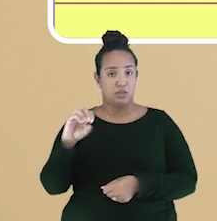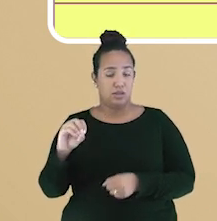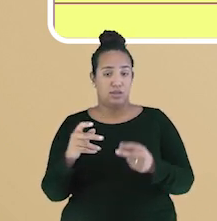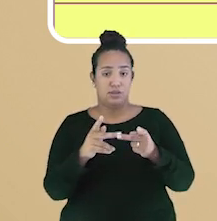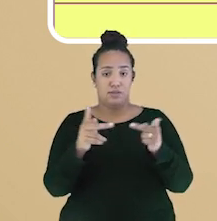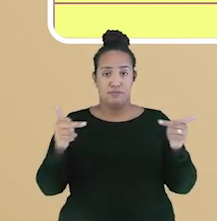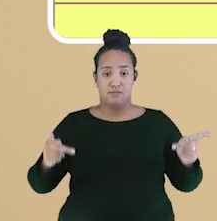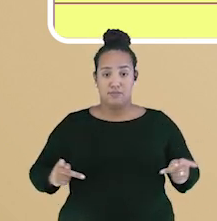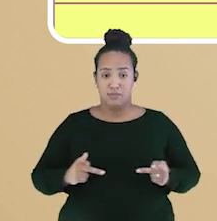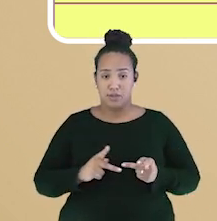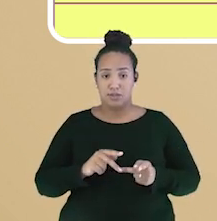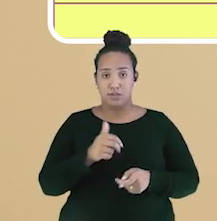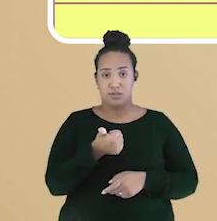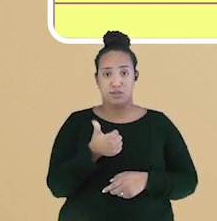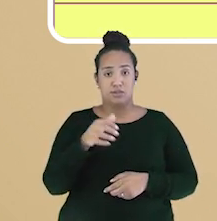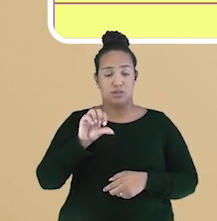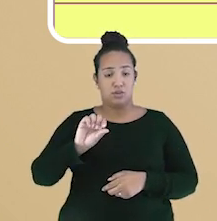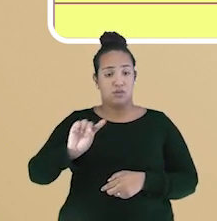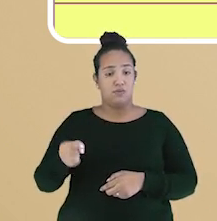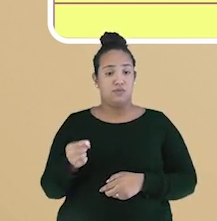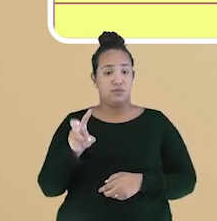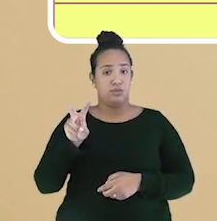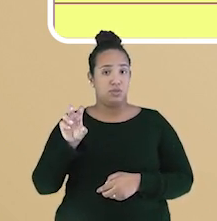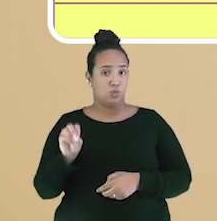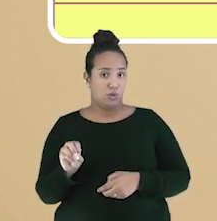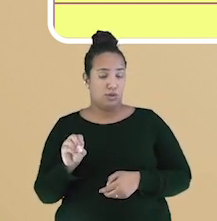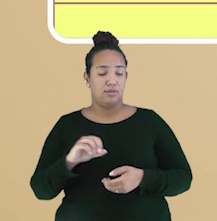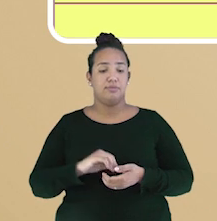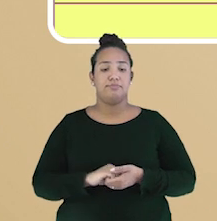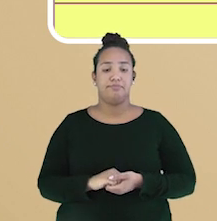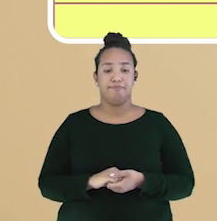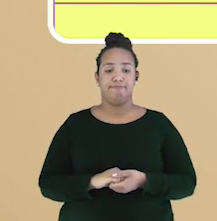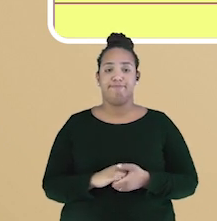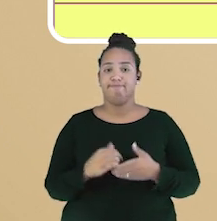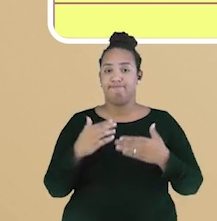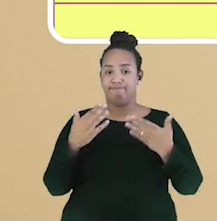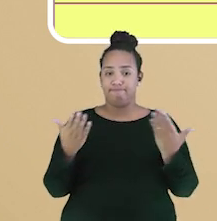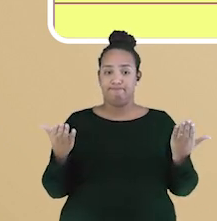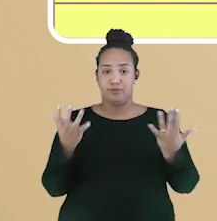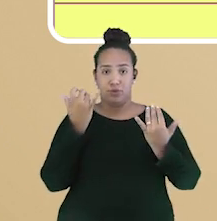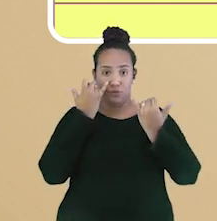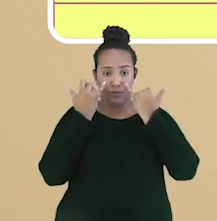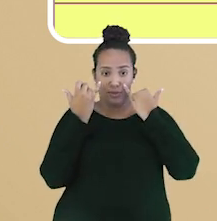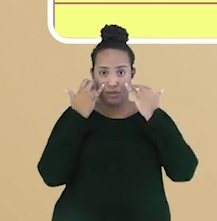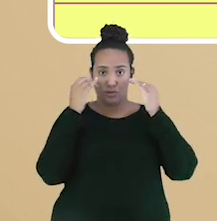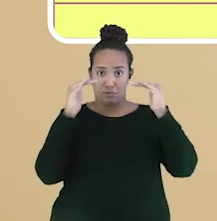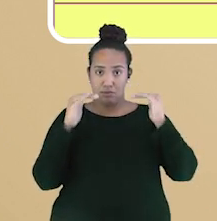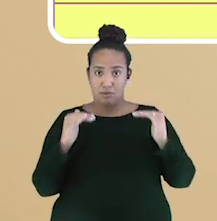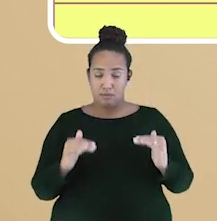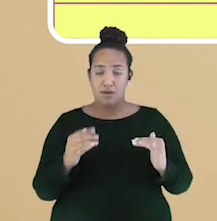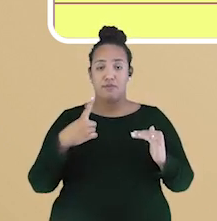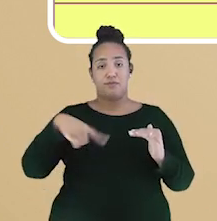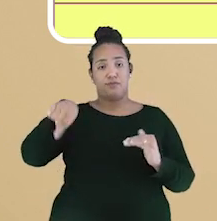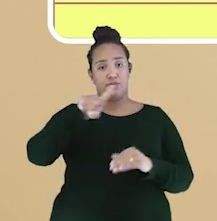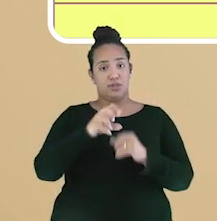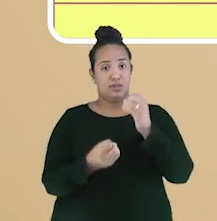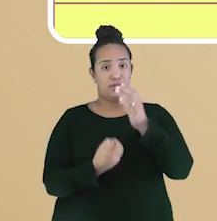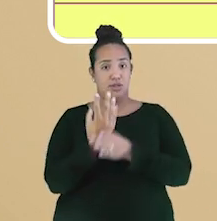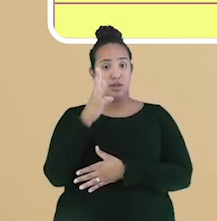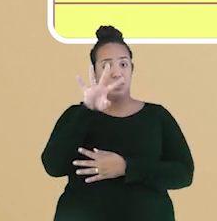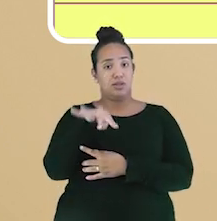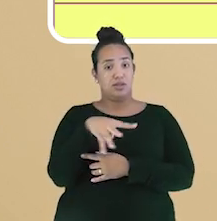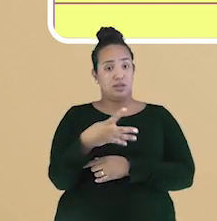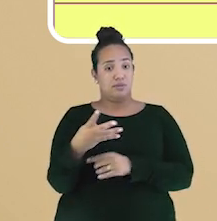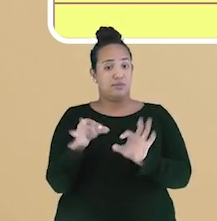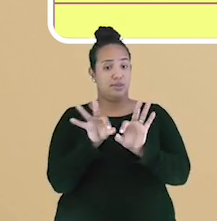19 reais e 50 centavos com essas informações faça uma tabela simples com